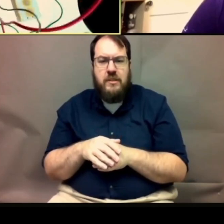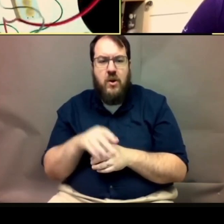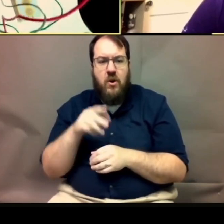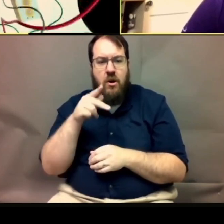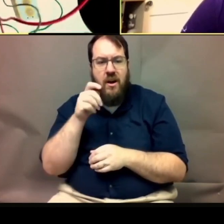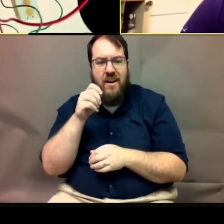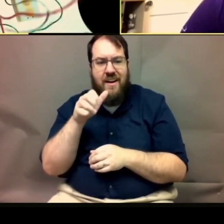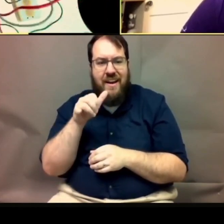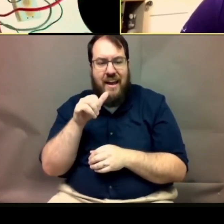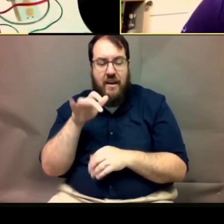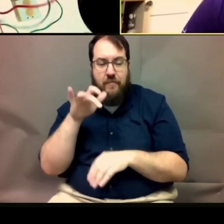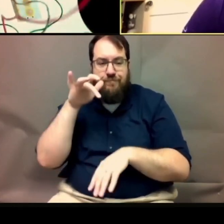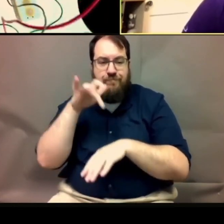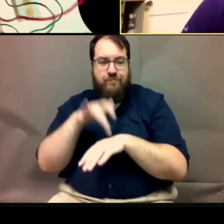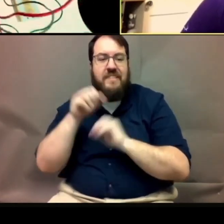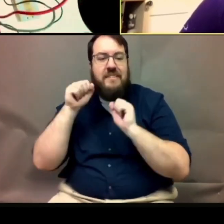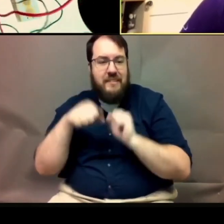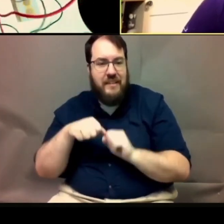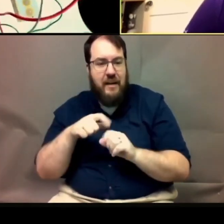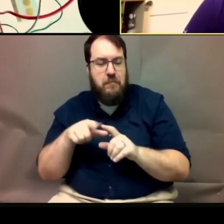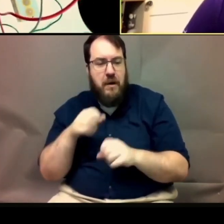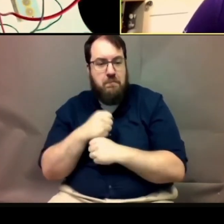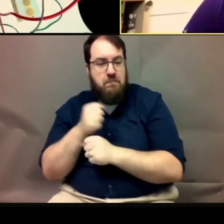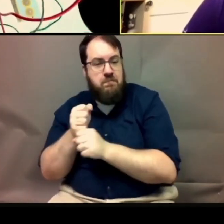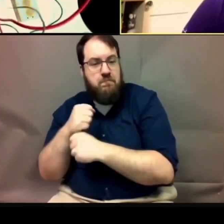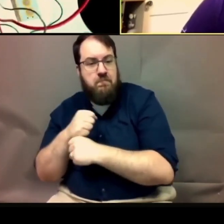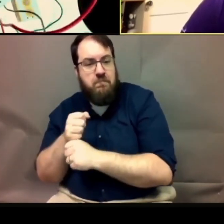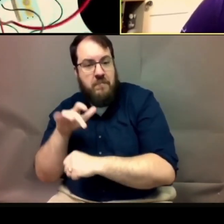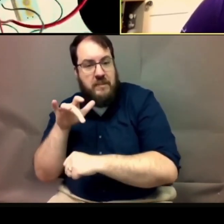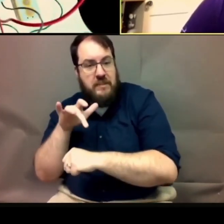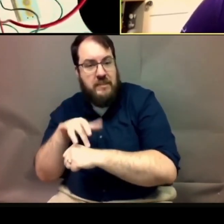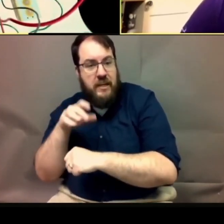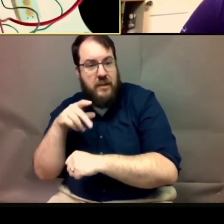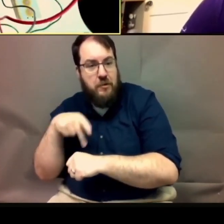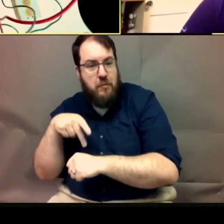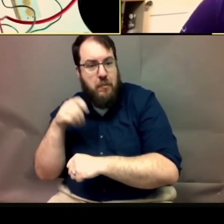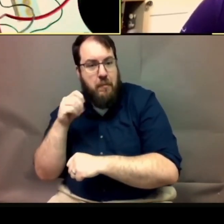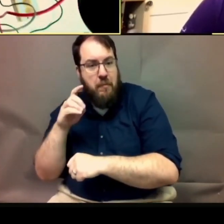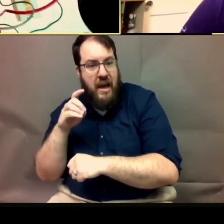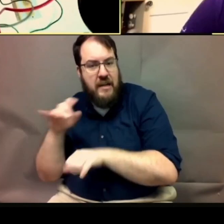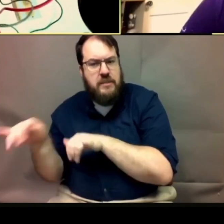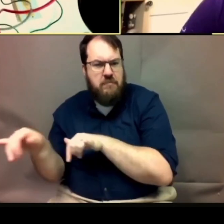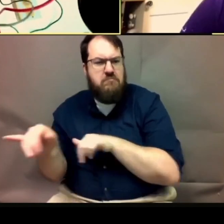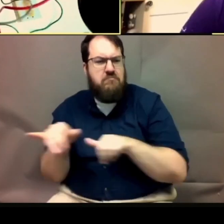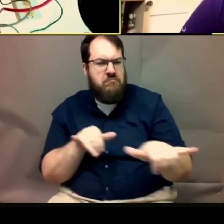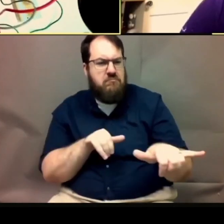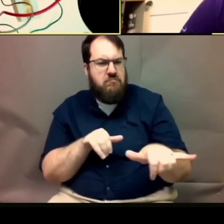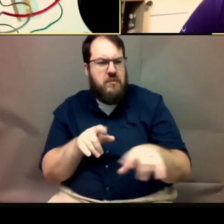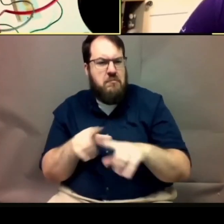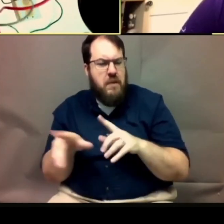isso é algo que você aperte então nós temos o touchpad do Make Make e algo que você pode sair apertando